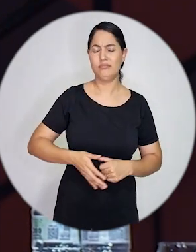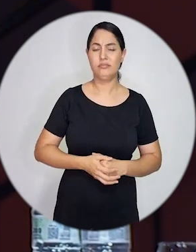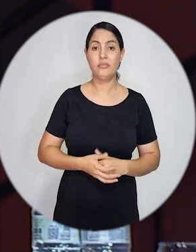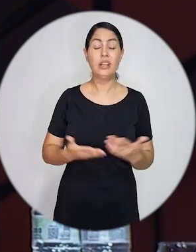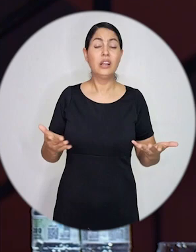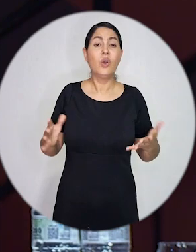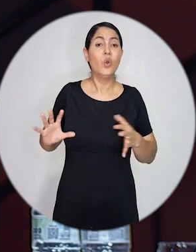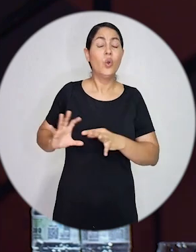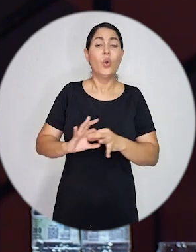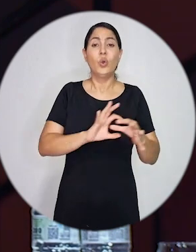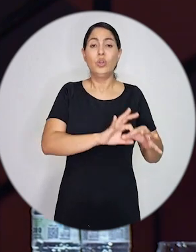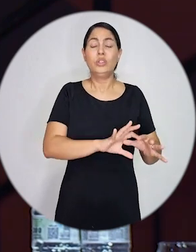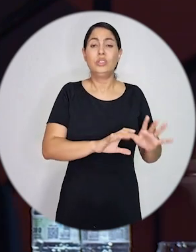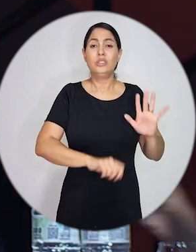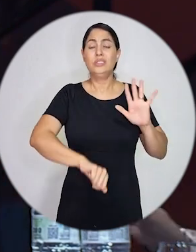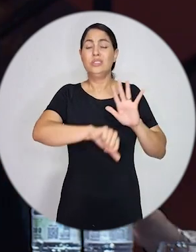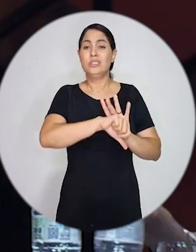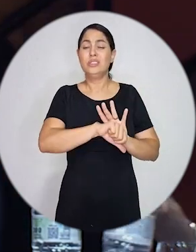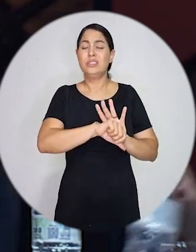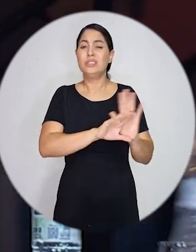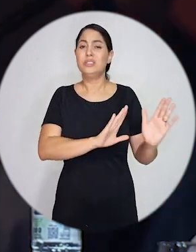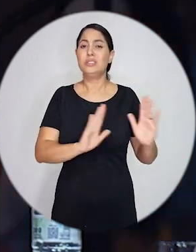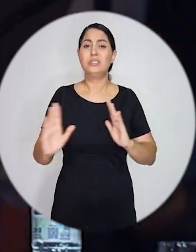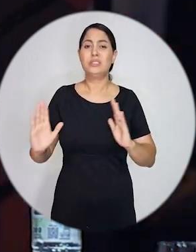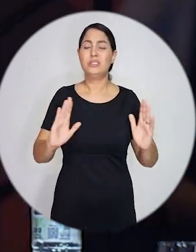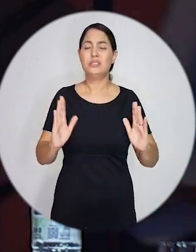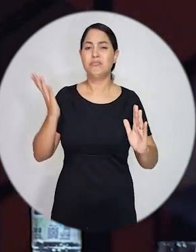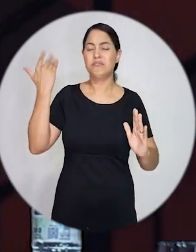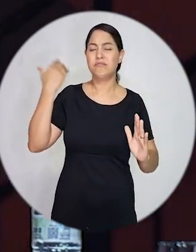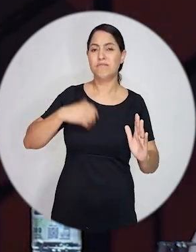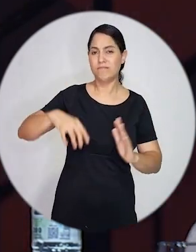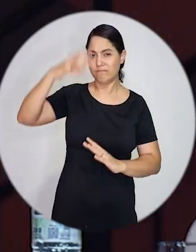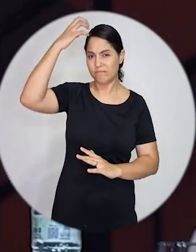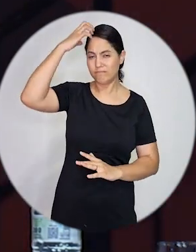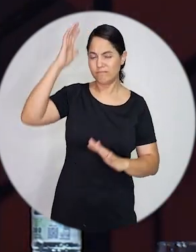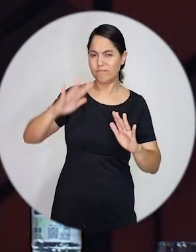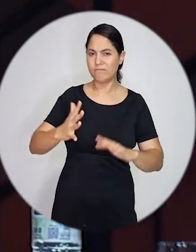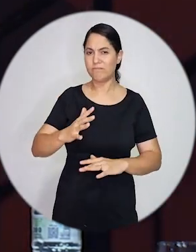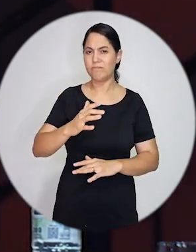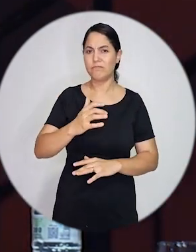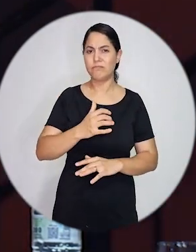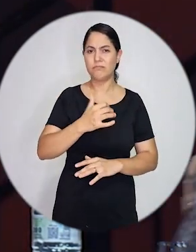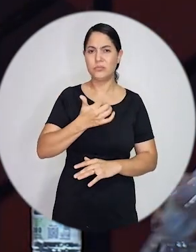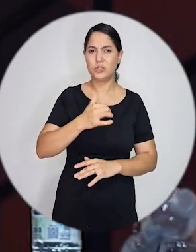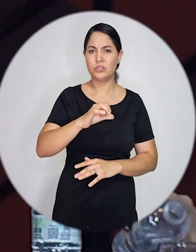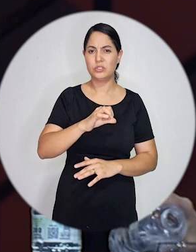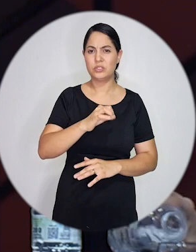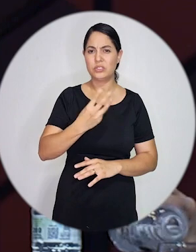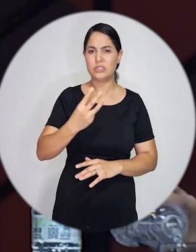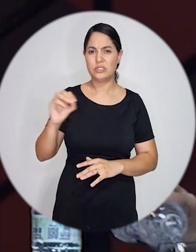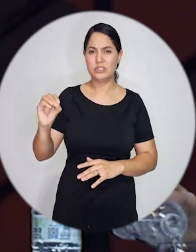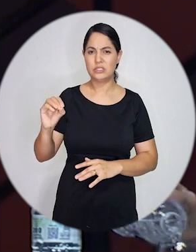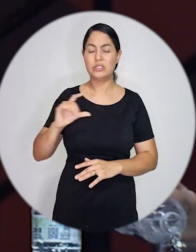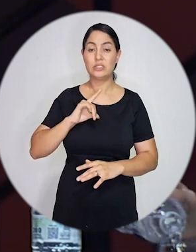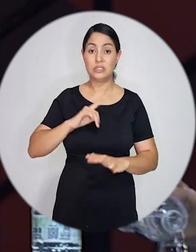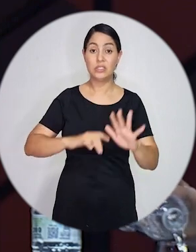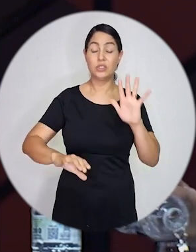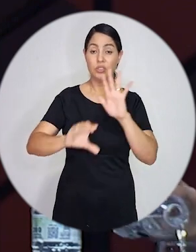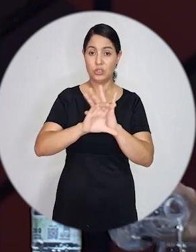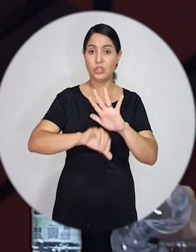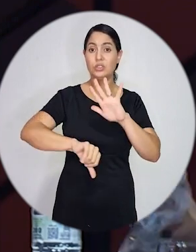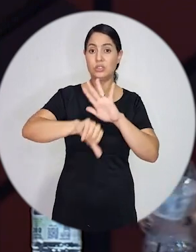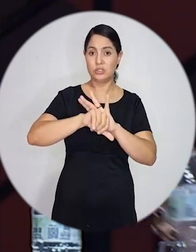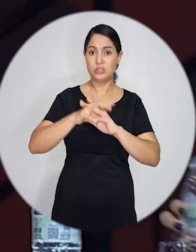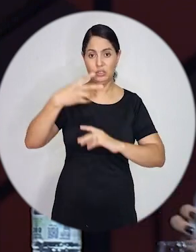Brasil. Esse histórico de criminalização, ele acabou ali na parte do Brasil Império em 1830, quando nós tivemos o Código Criminal